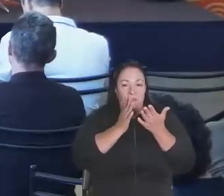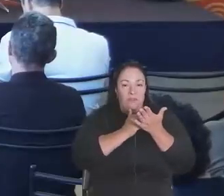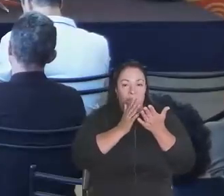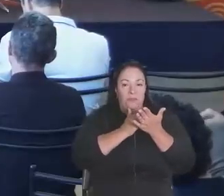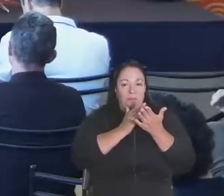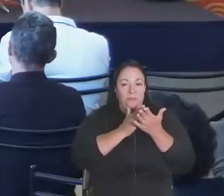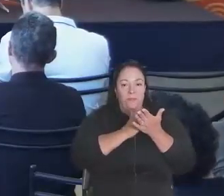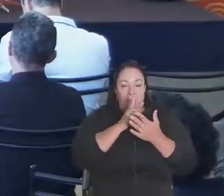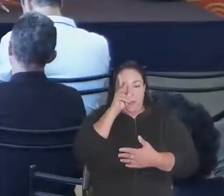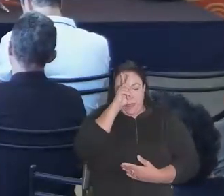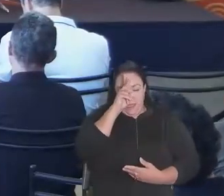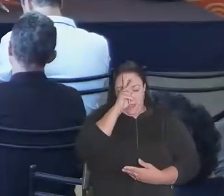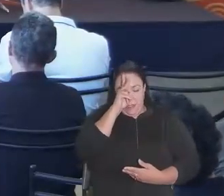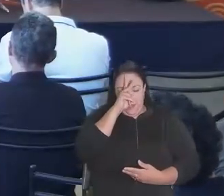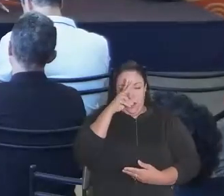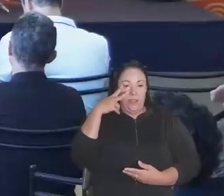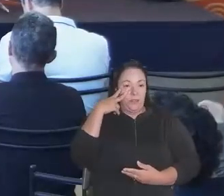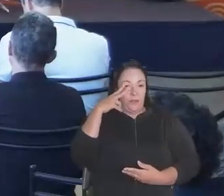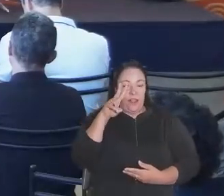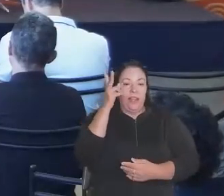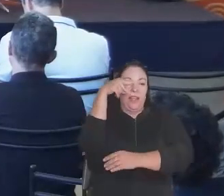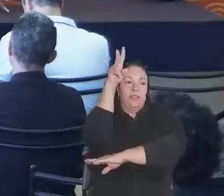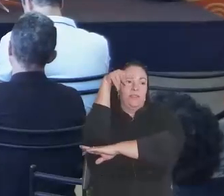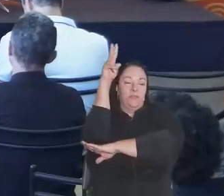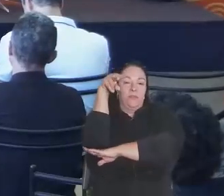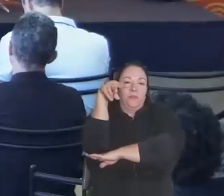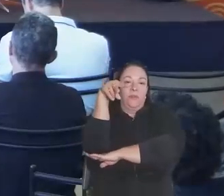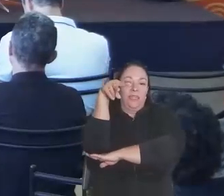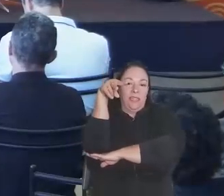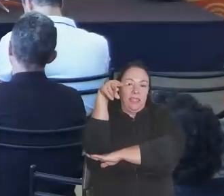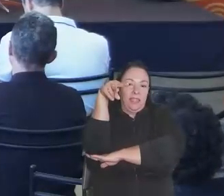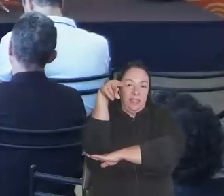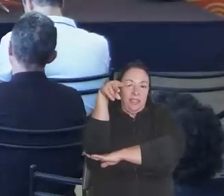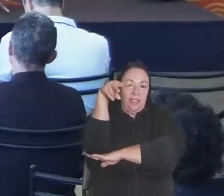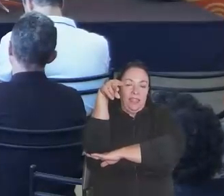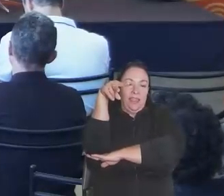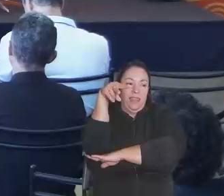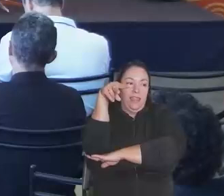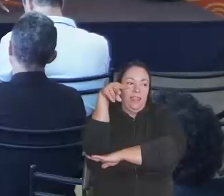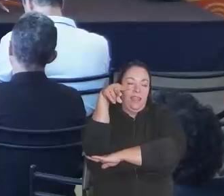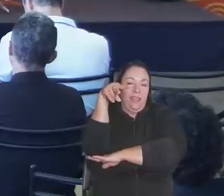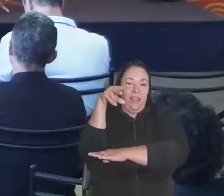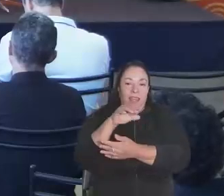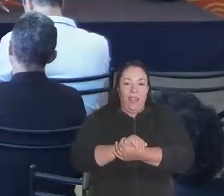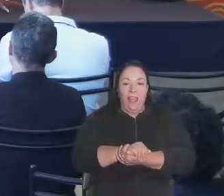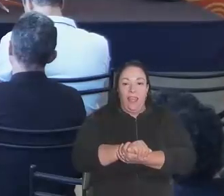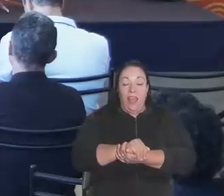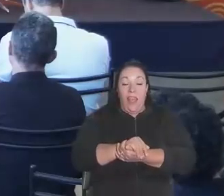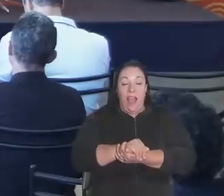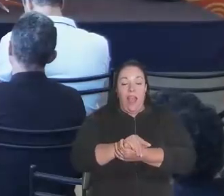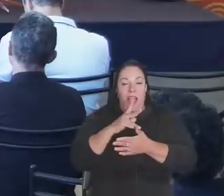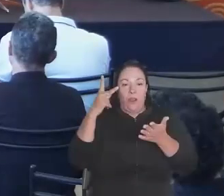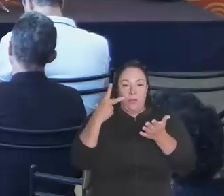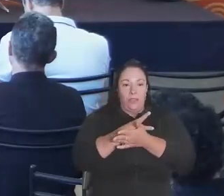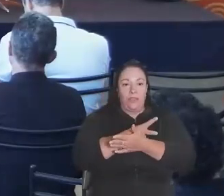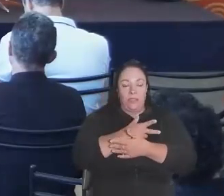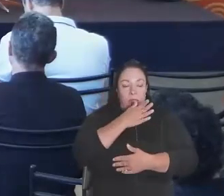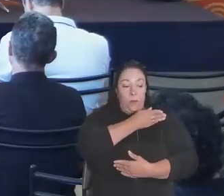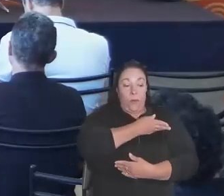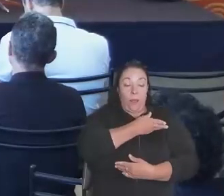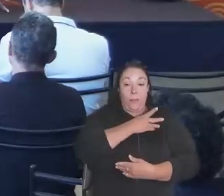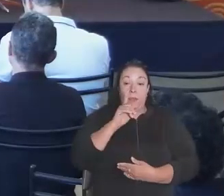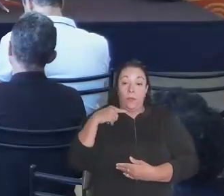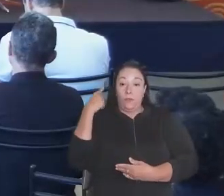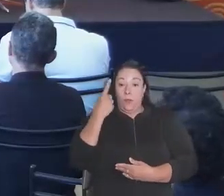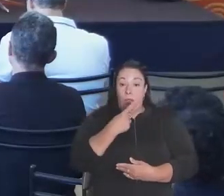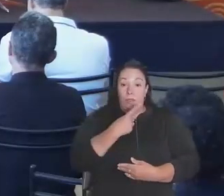história aí do olhar 43 de uma sucuri, realmente, assim, ela, no sentido pleno da palavra, ela aconteceu com um colega nosso, um amigo nosso, tanto é que não